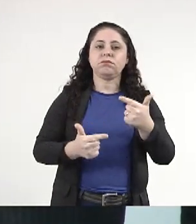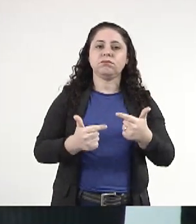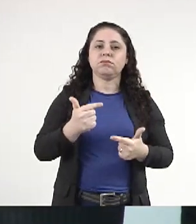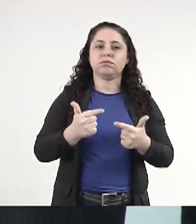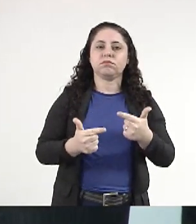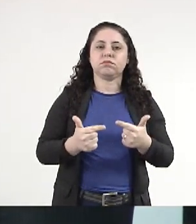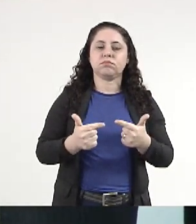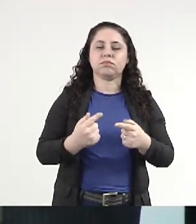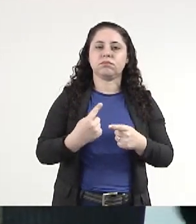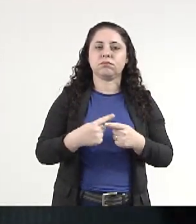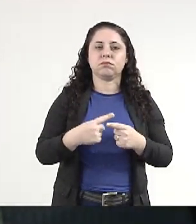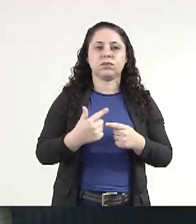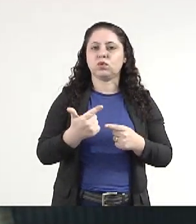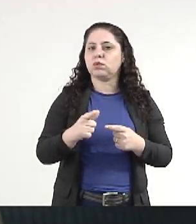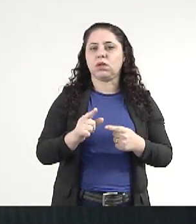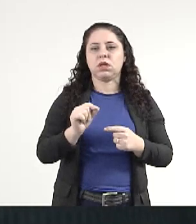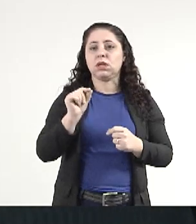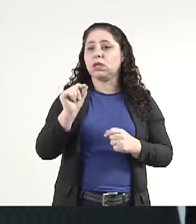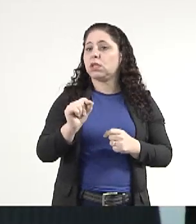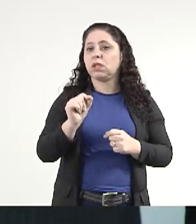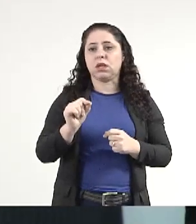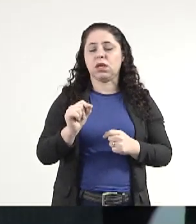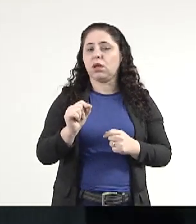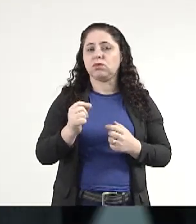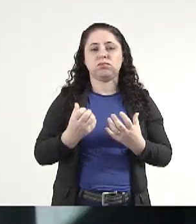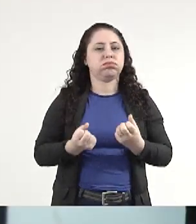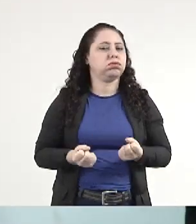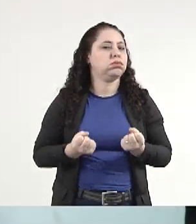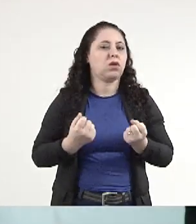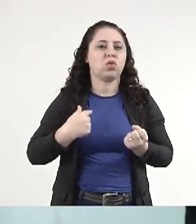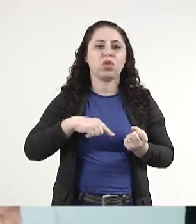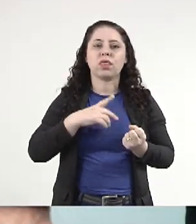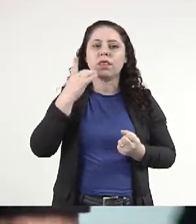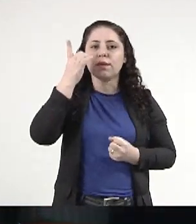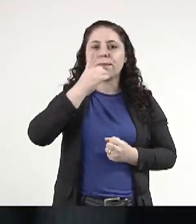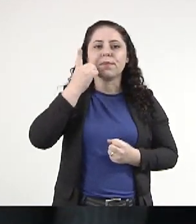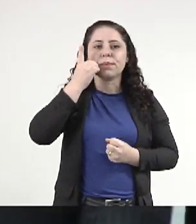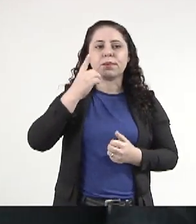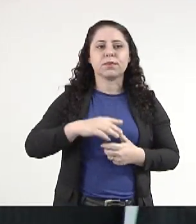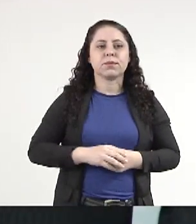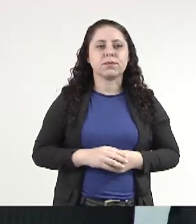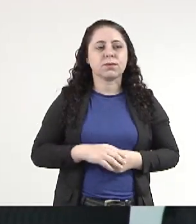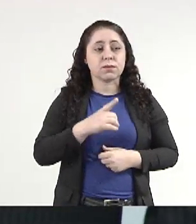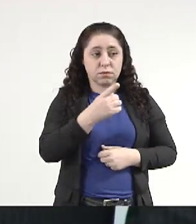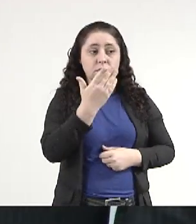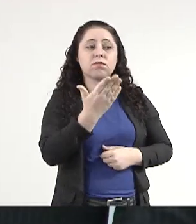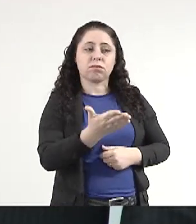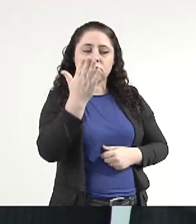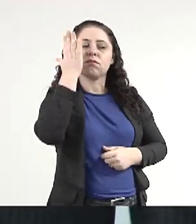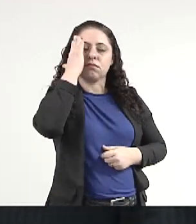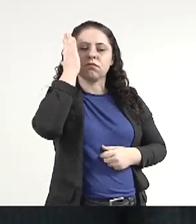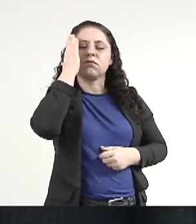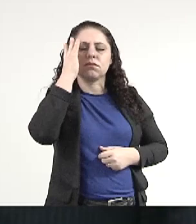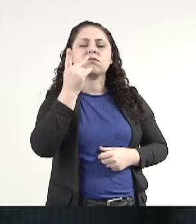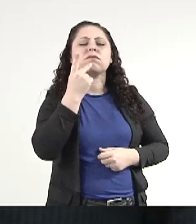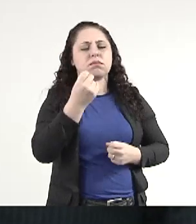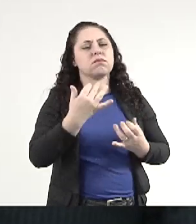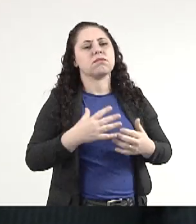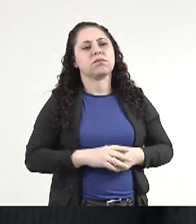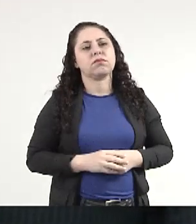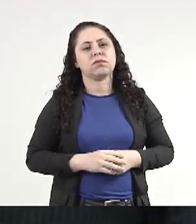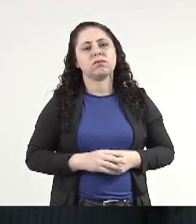político, porque não há quem aguente, principalmente para nós, deputados. Vossa Excelência sabe o que eu estou dizendo,